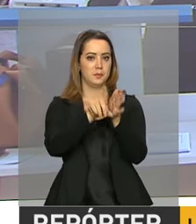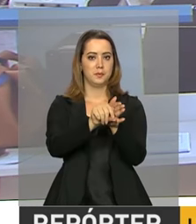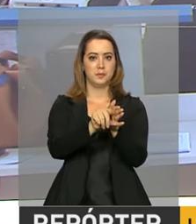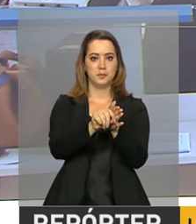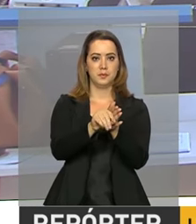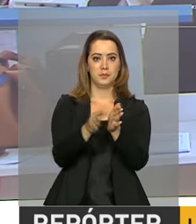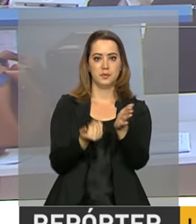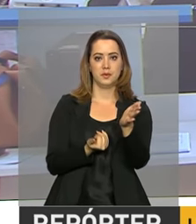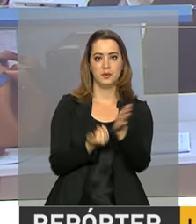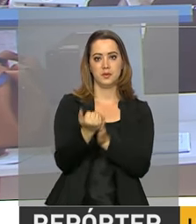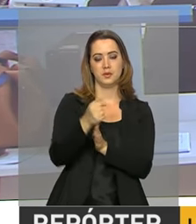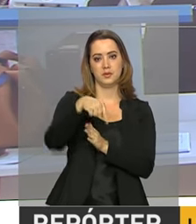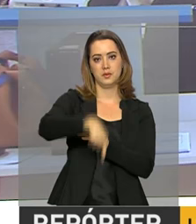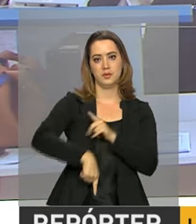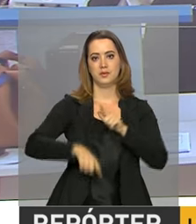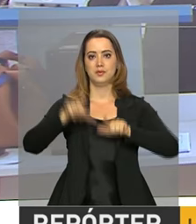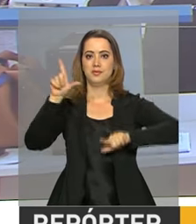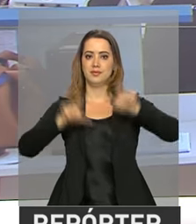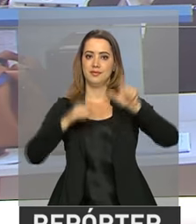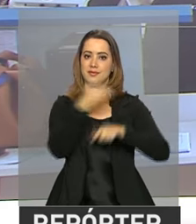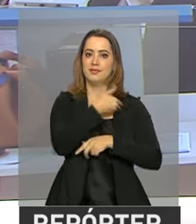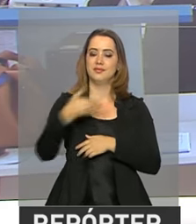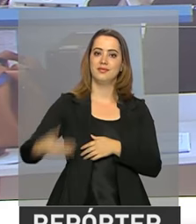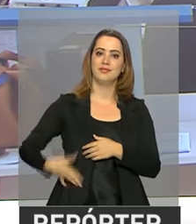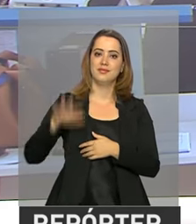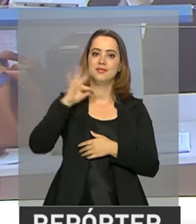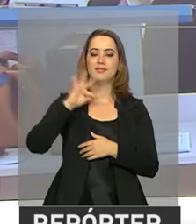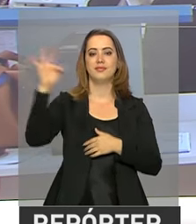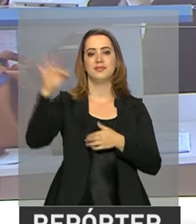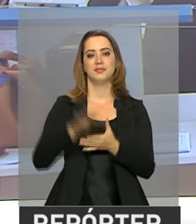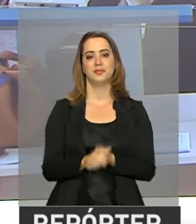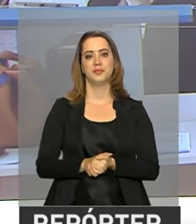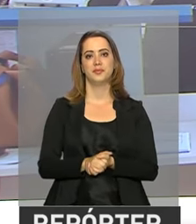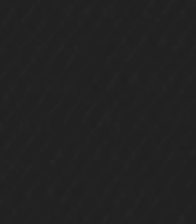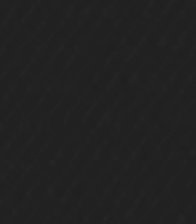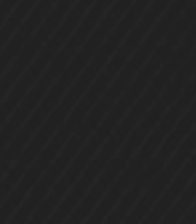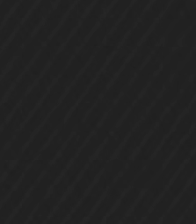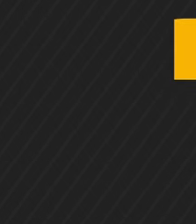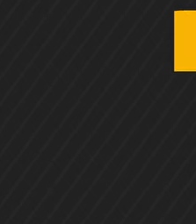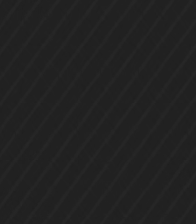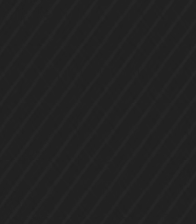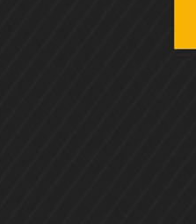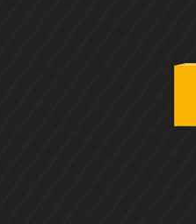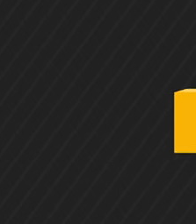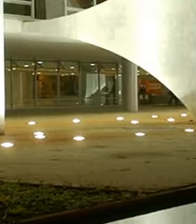novidades em nossas redes sociais. Continue com a gente aqui na NBR, a TV do governo federal.